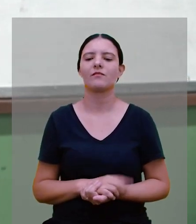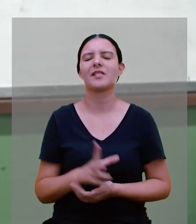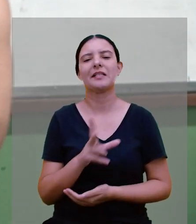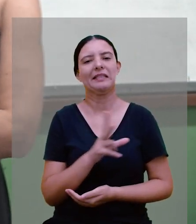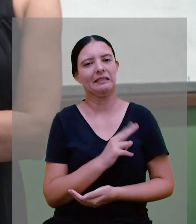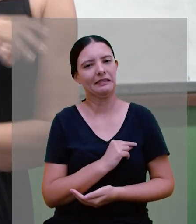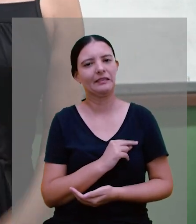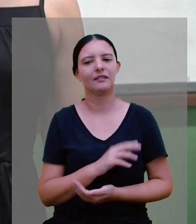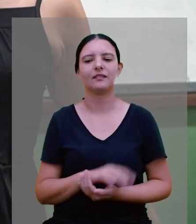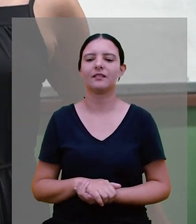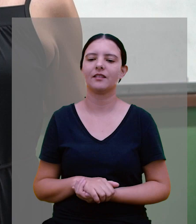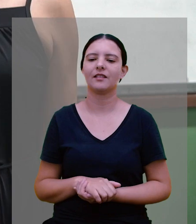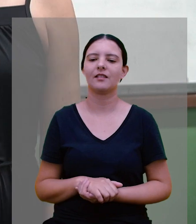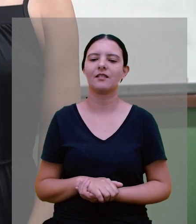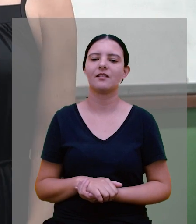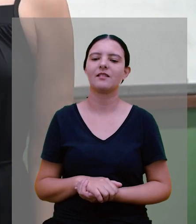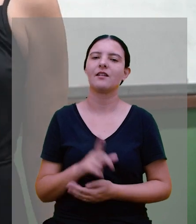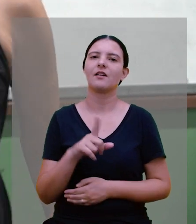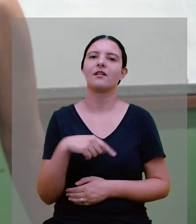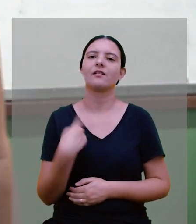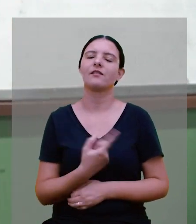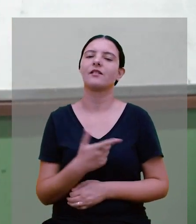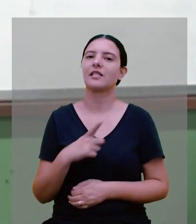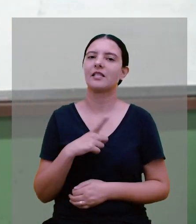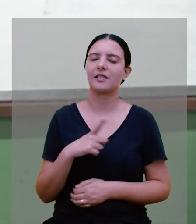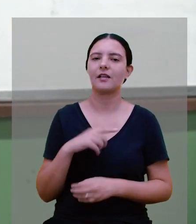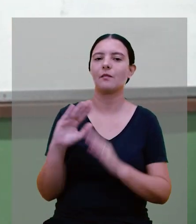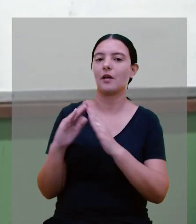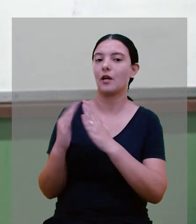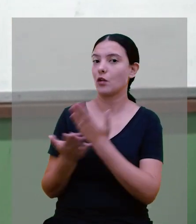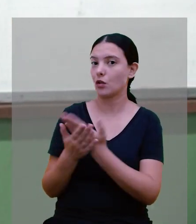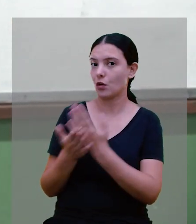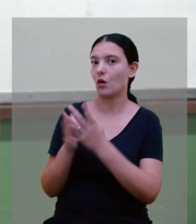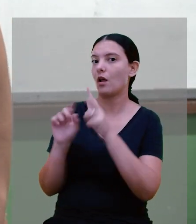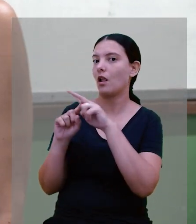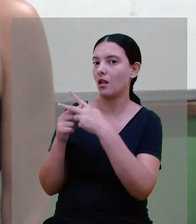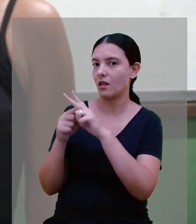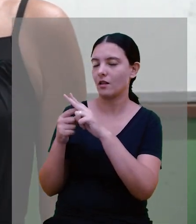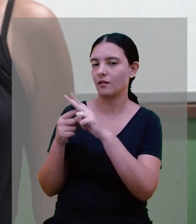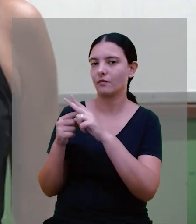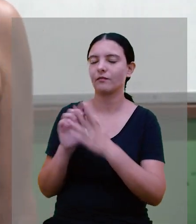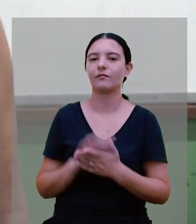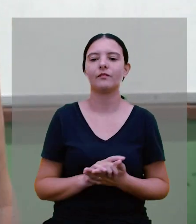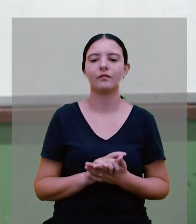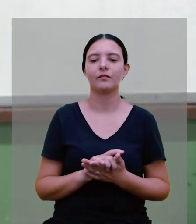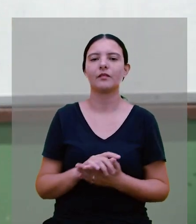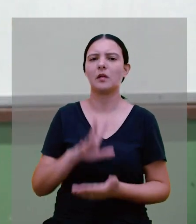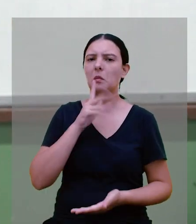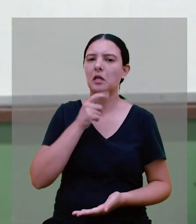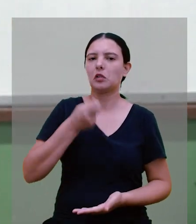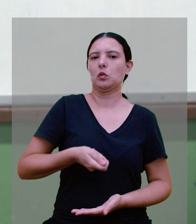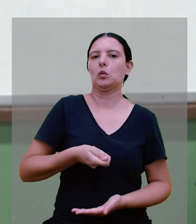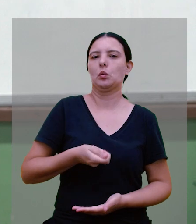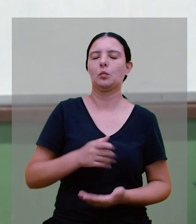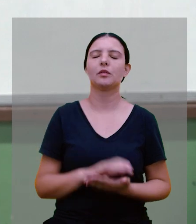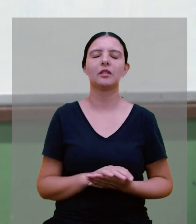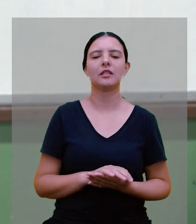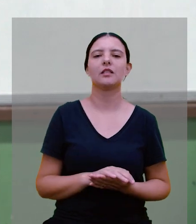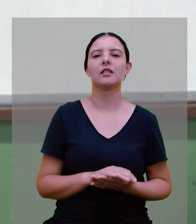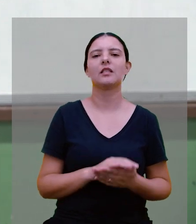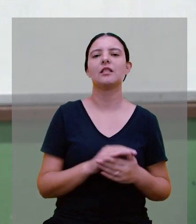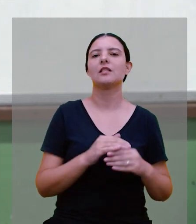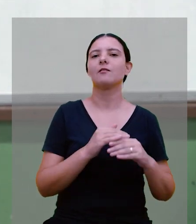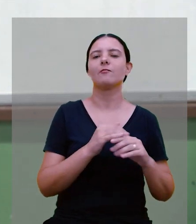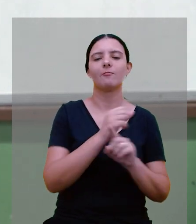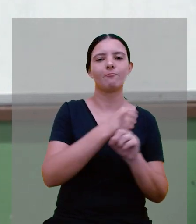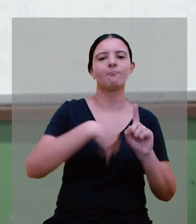Nossa. Nós temos aqui, ó, reformar a escola, machismo e desigualdade social,